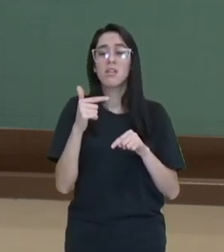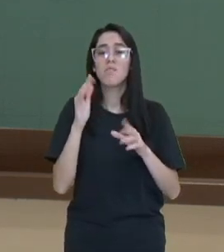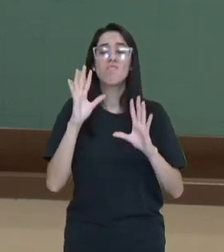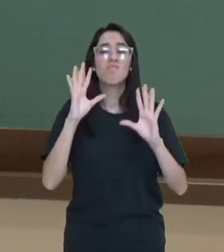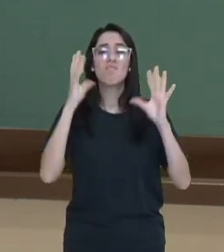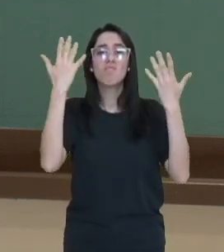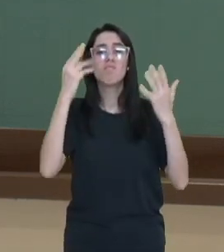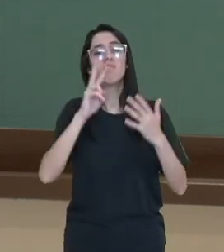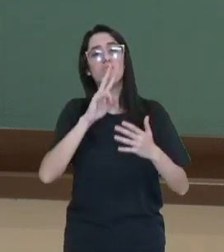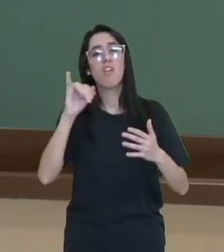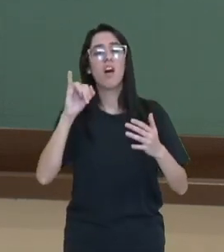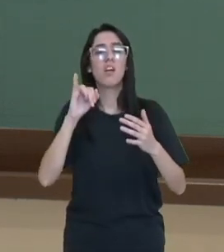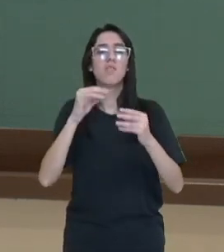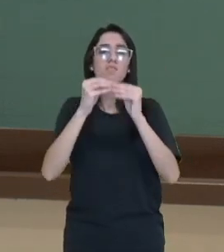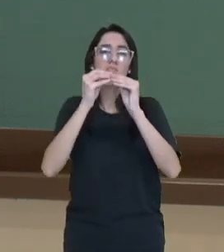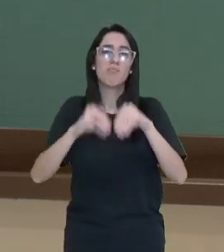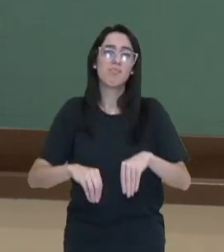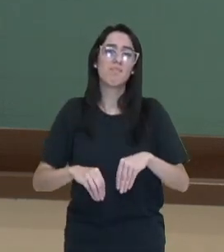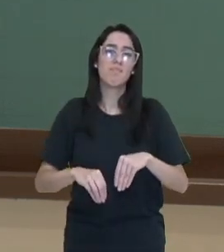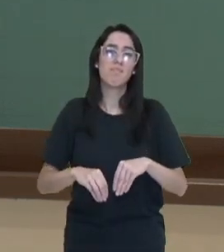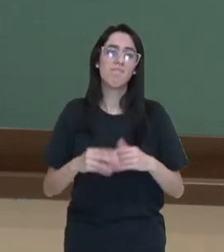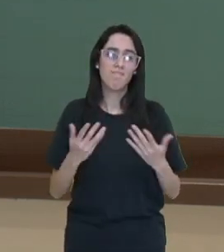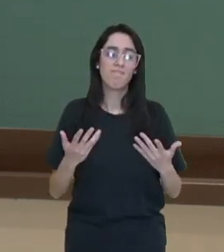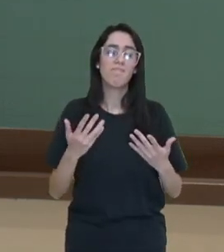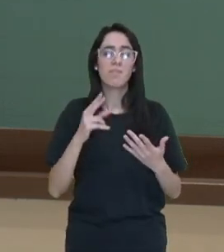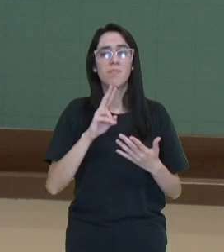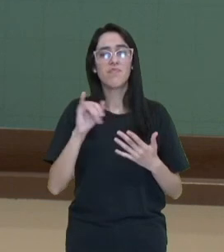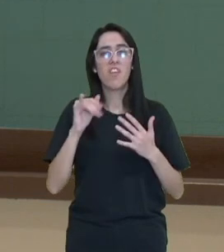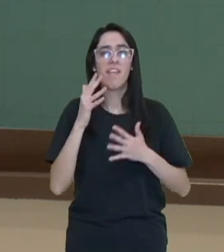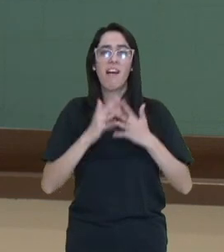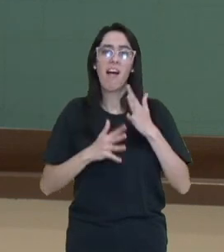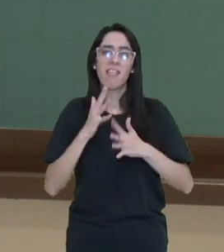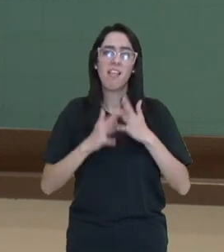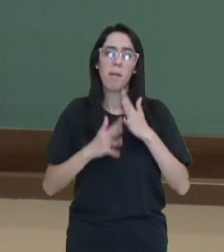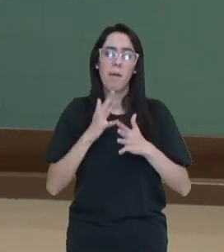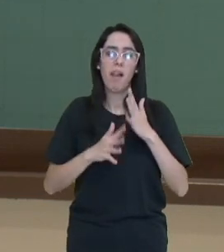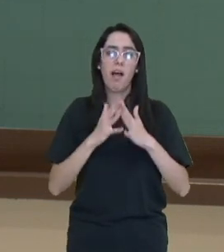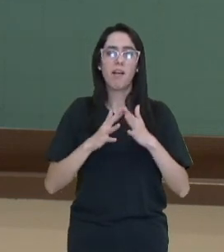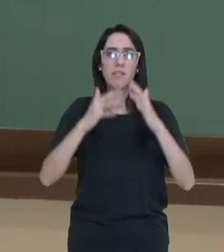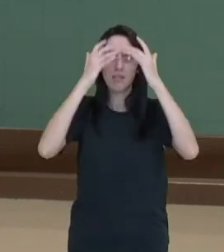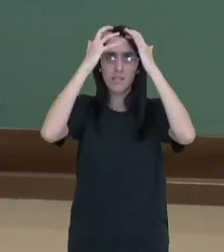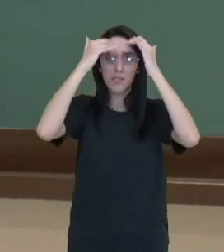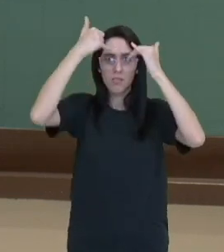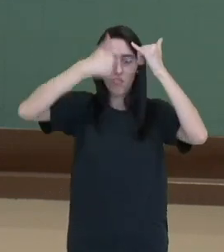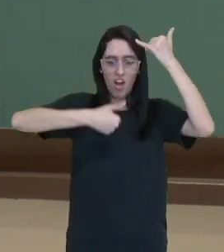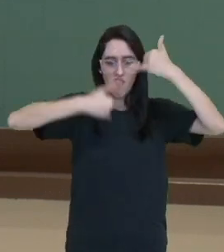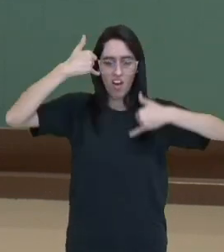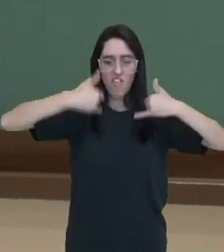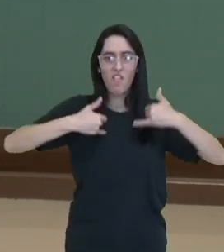ele compromete o impulso, então ele vai atrapalhar o envio dos comandos para o resto do corpo.